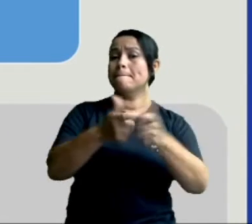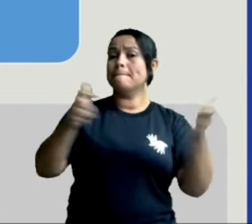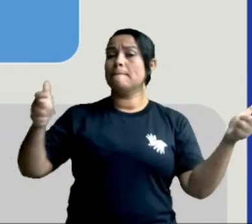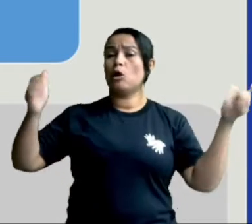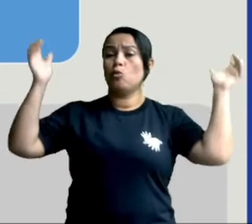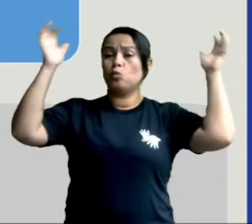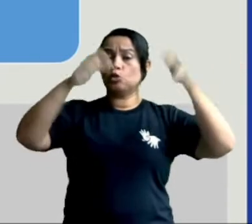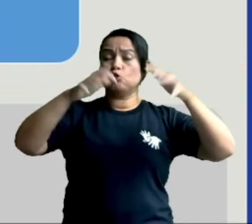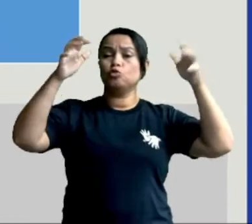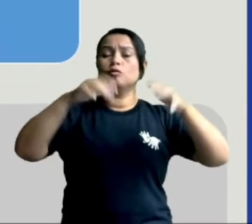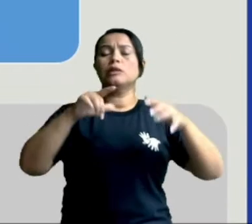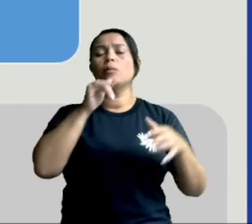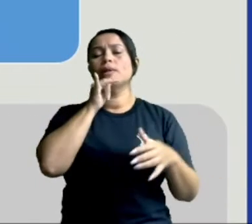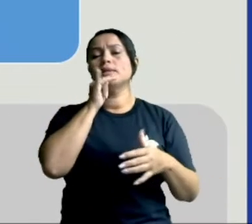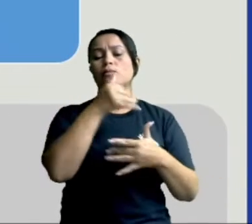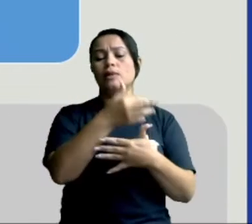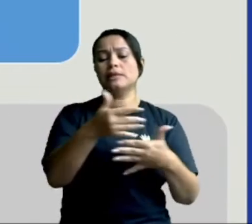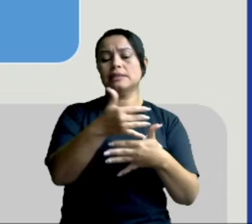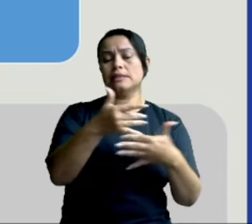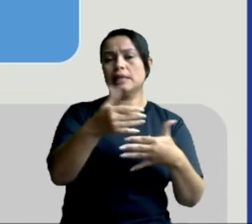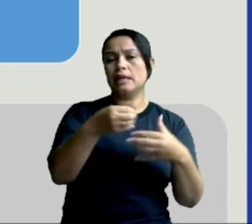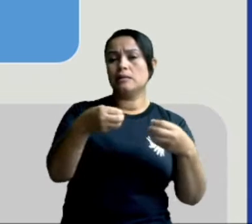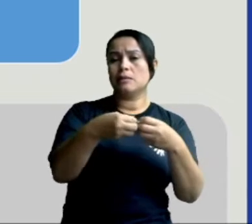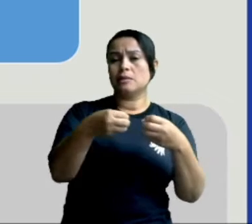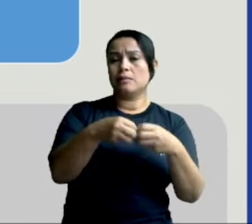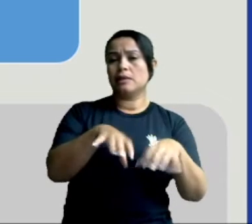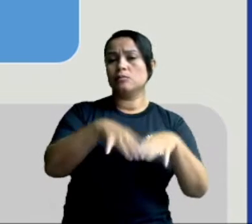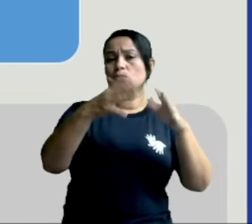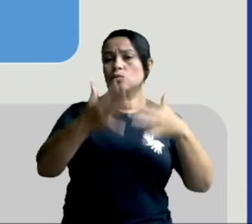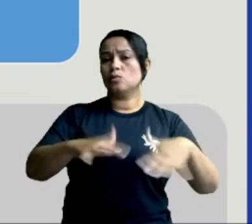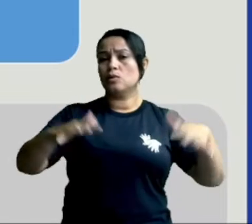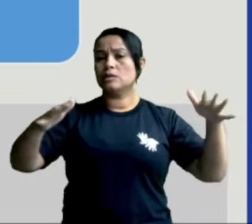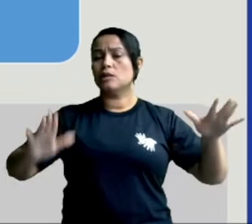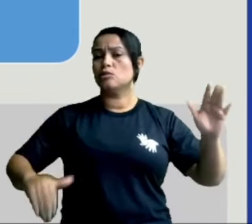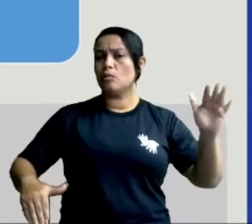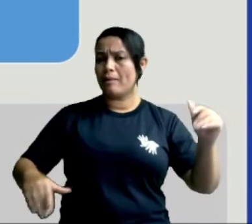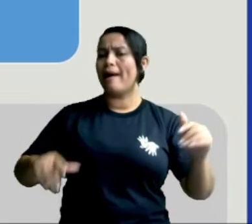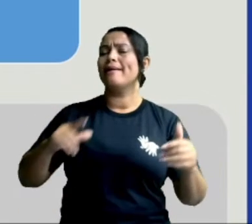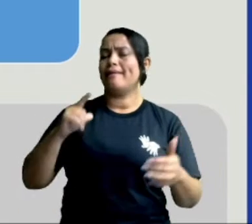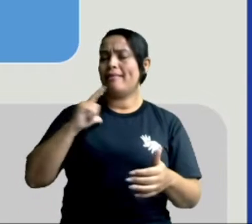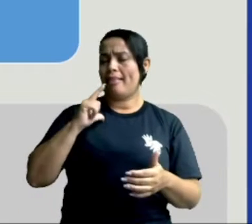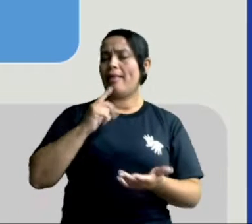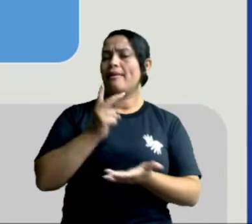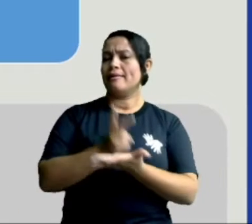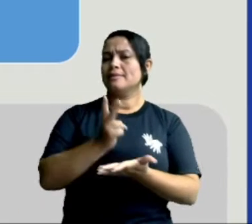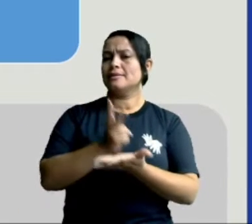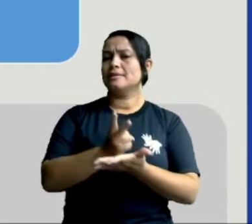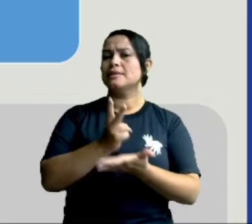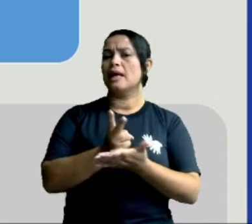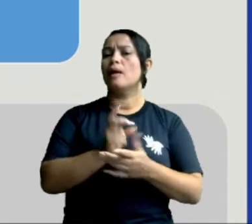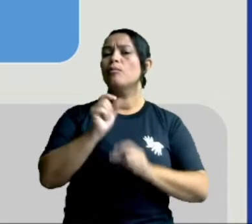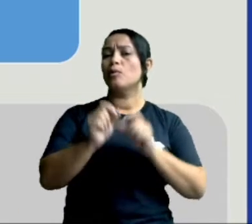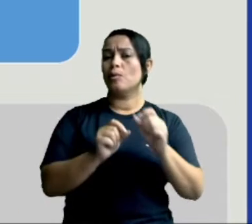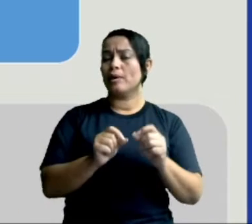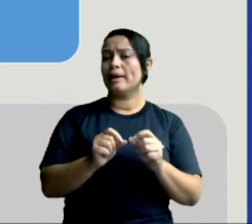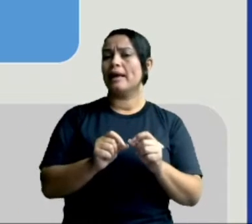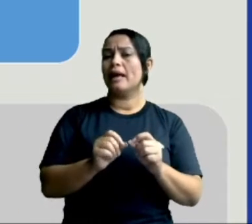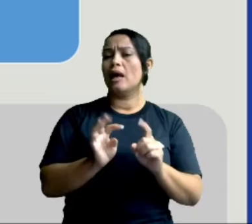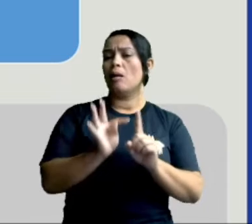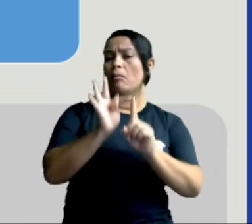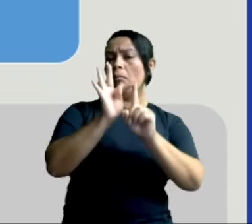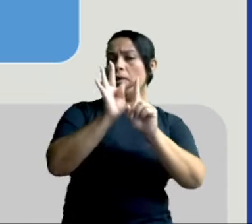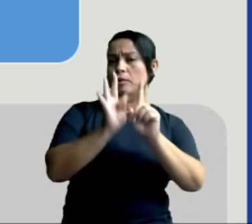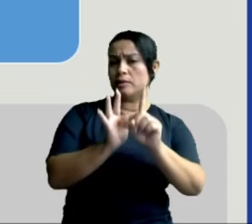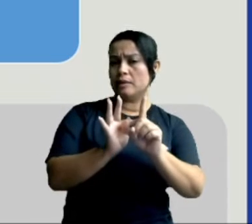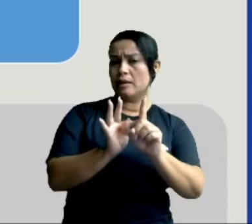uma cidade que é mais próxima dos oceanos e dos mares Elas costumam ter uma amplitude térmica